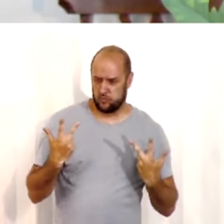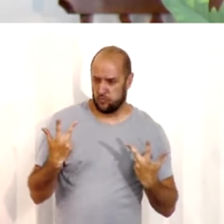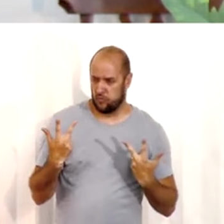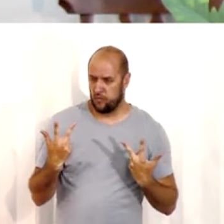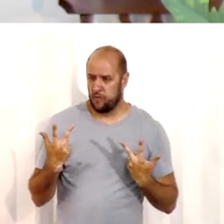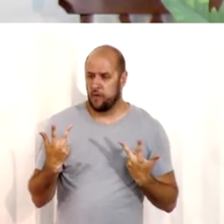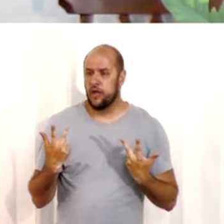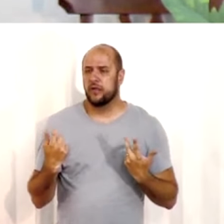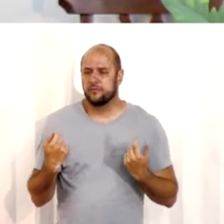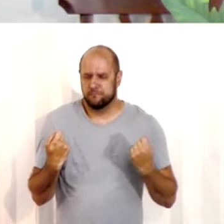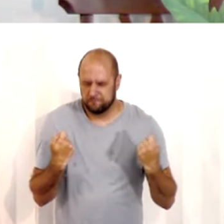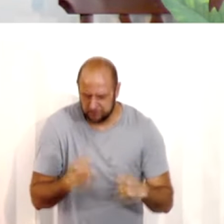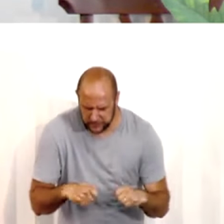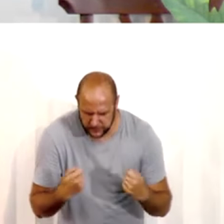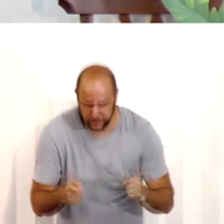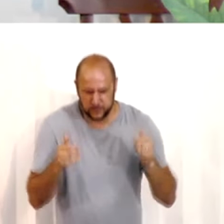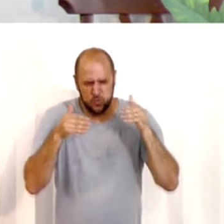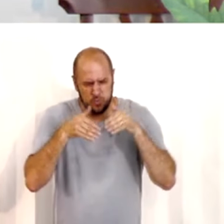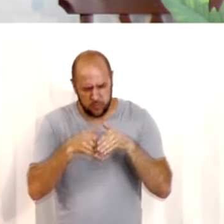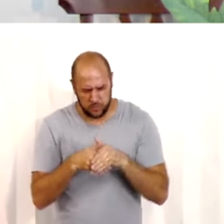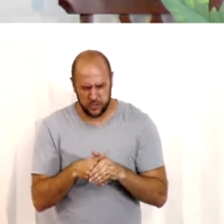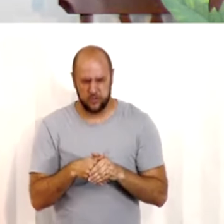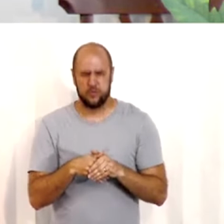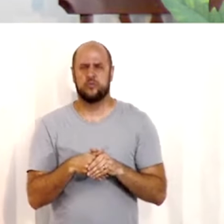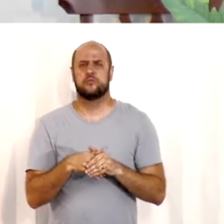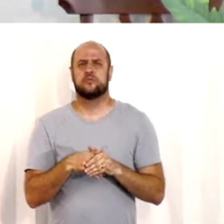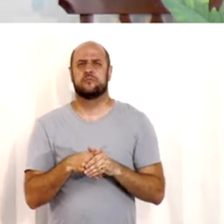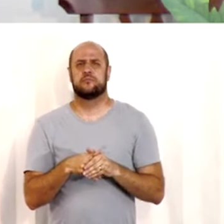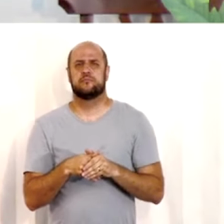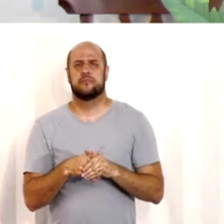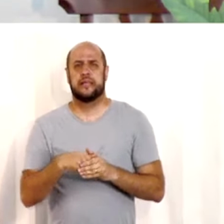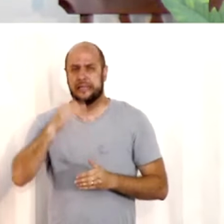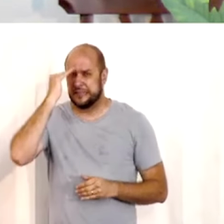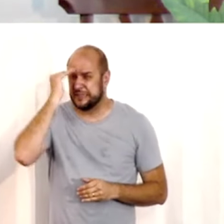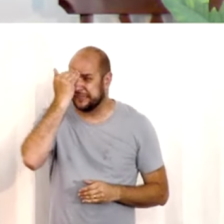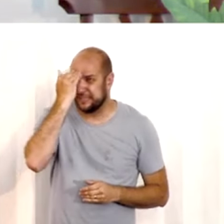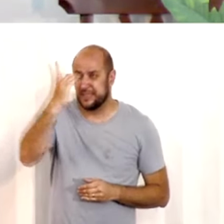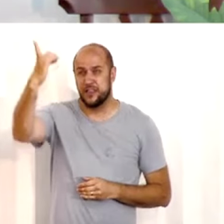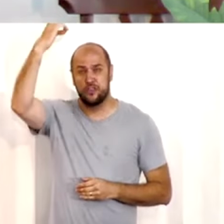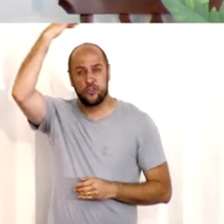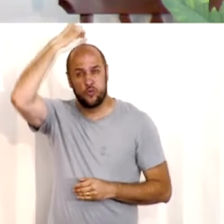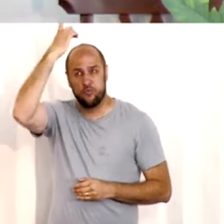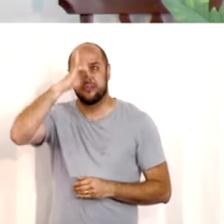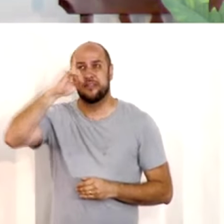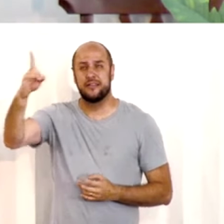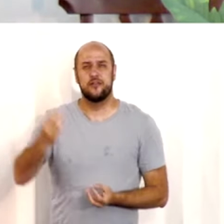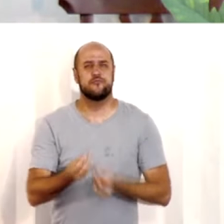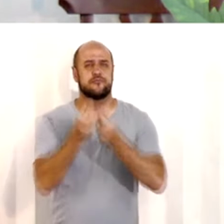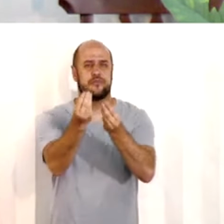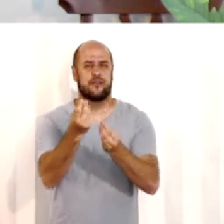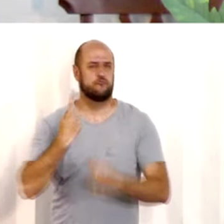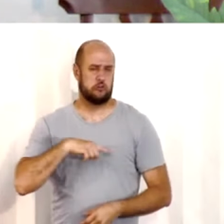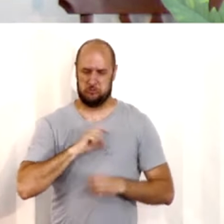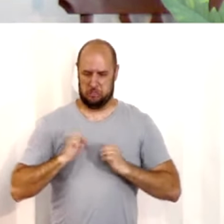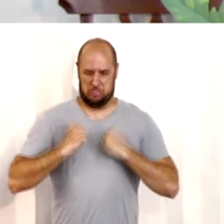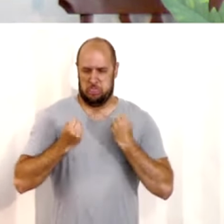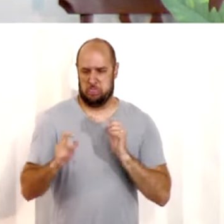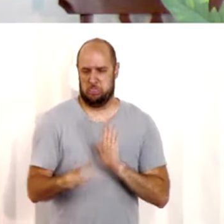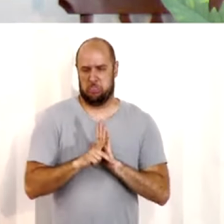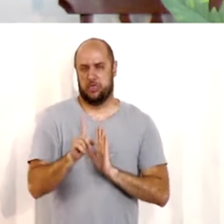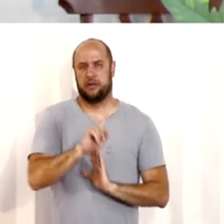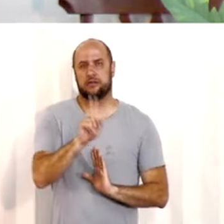preciso humildade para reconhecer que ela realmente não é energia nossa. Ela vem de Deus. É Deus que vai lhe dar amanhã de manhã energia para se levantar